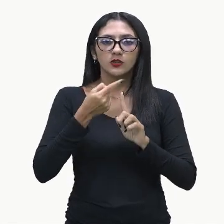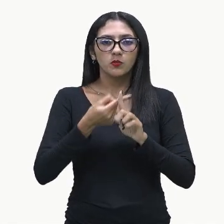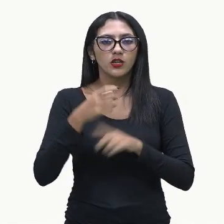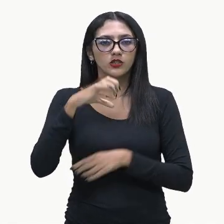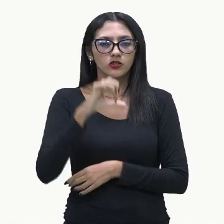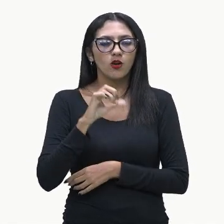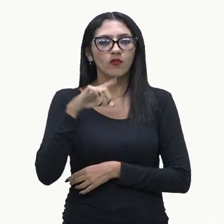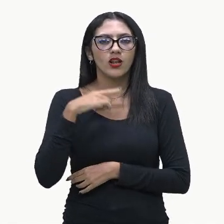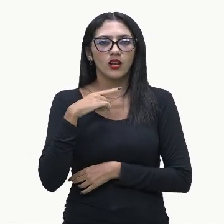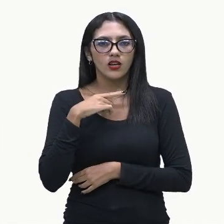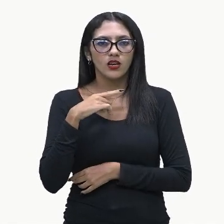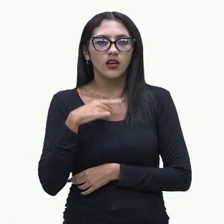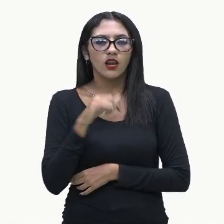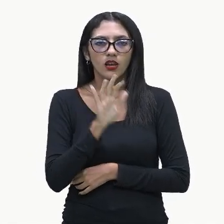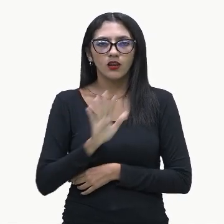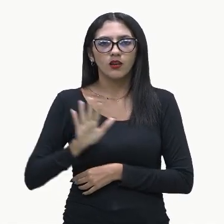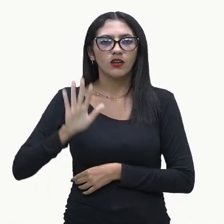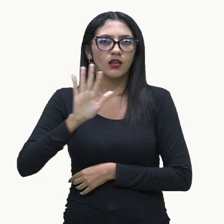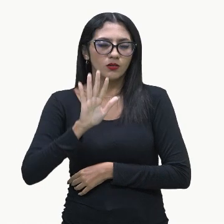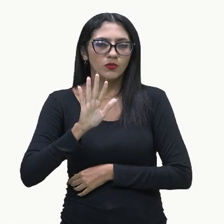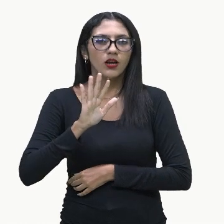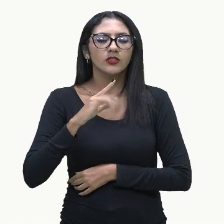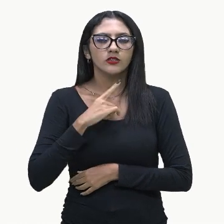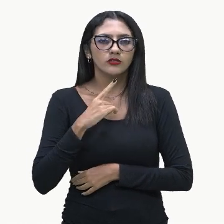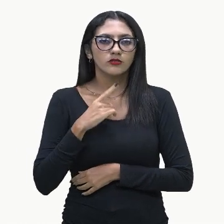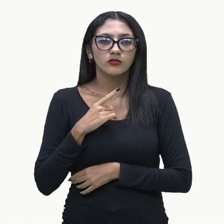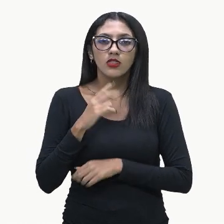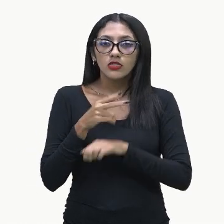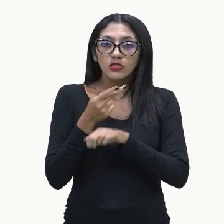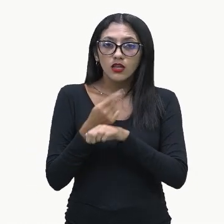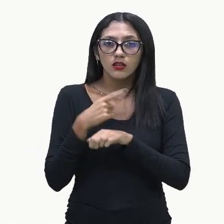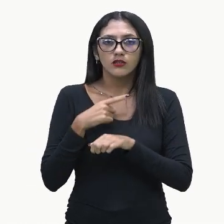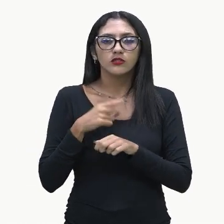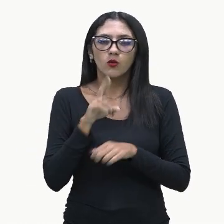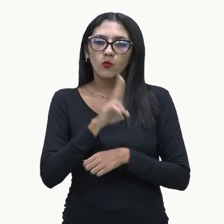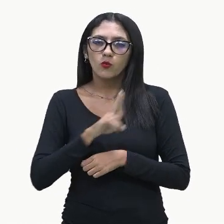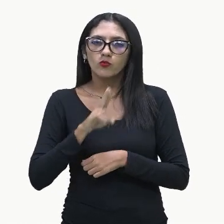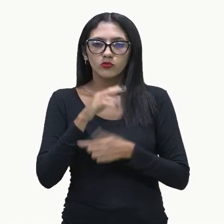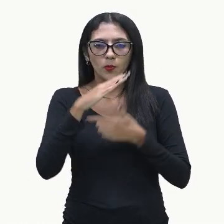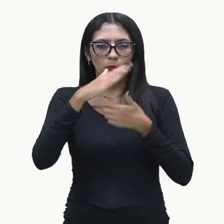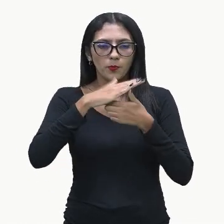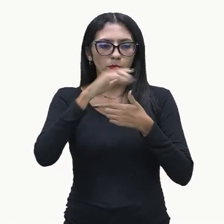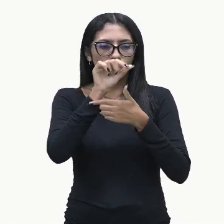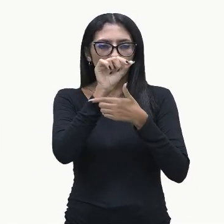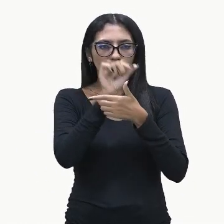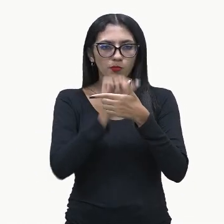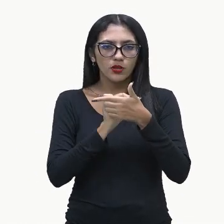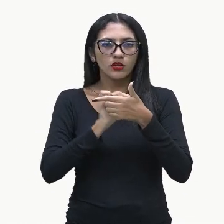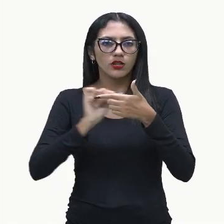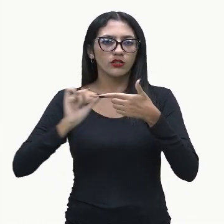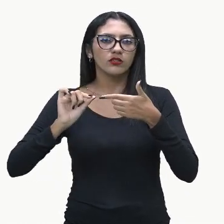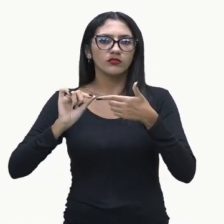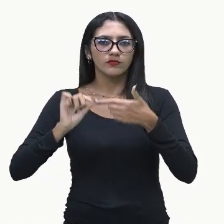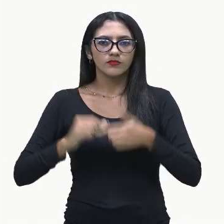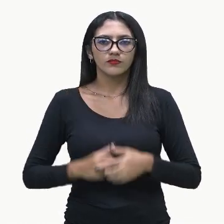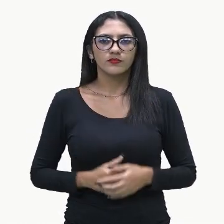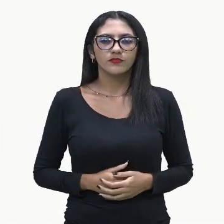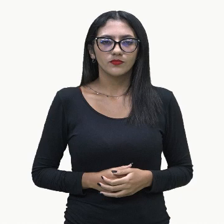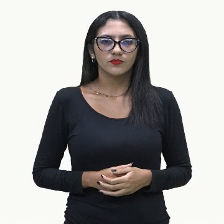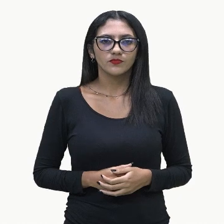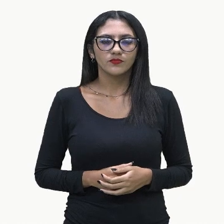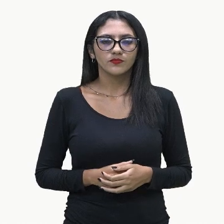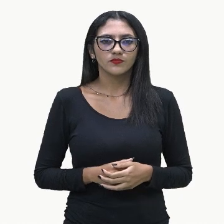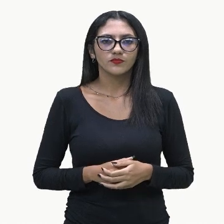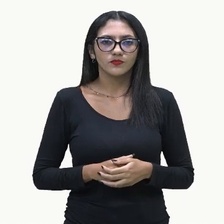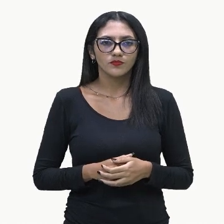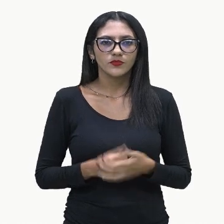quadrados feitos a partir dos meus catetos, tá bom? Ó, para quem não está entendendo, ó, por